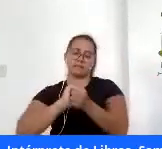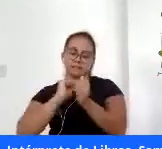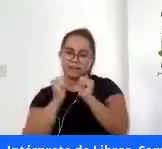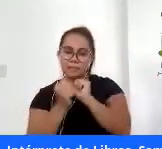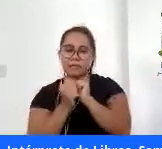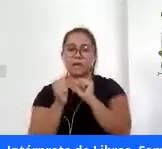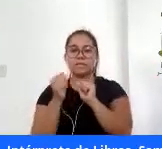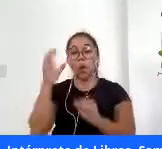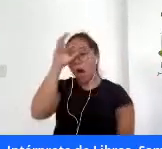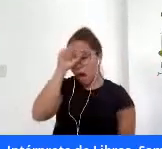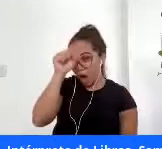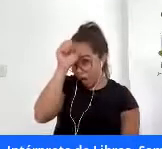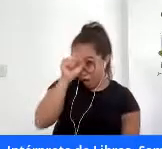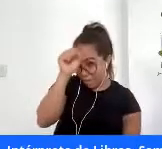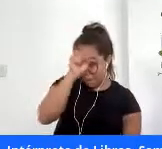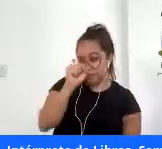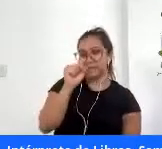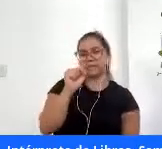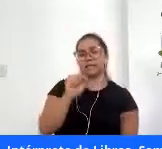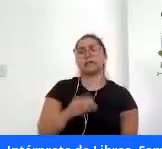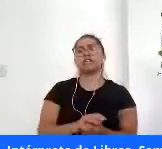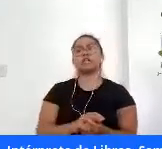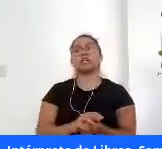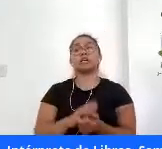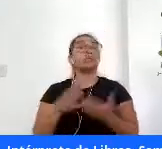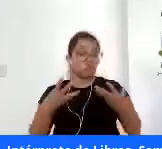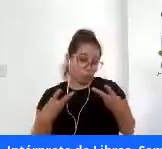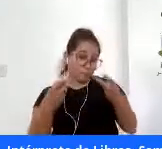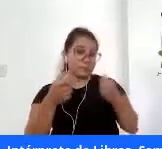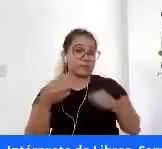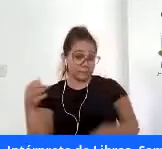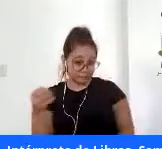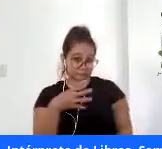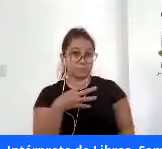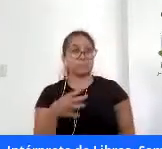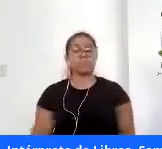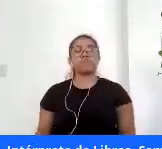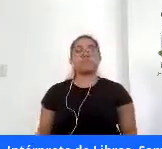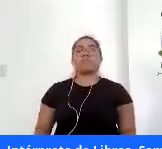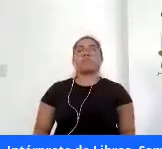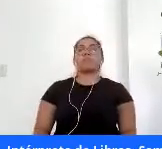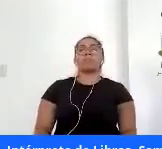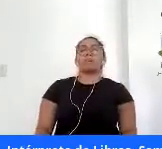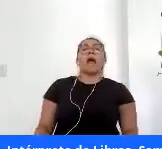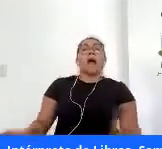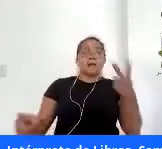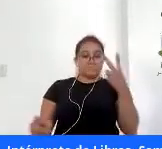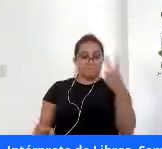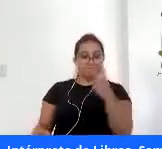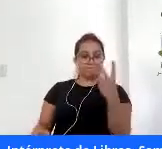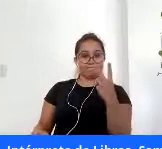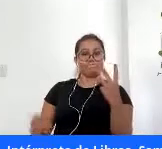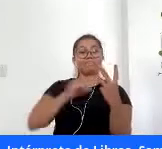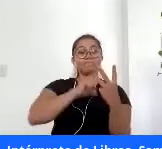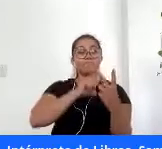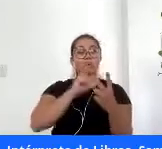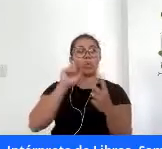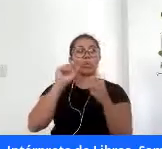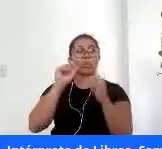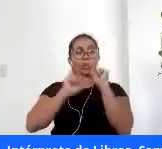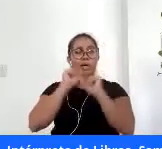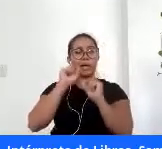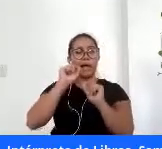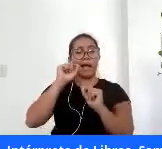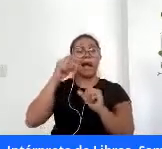essa aprendizagem de uma habilidade nova. No caso daqui do segundo exemplo, né, eu trouxe o caso do AVC, que é um caso